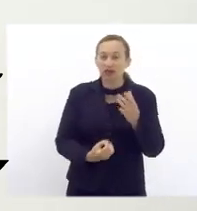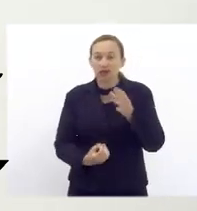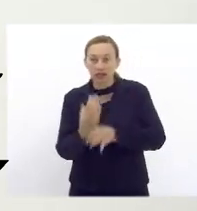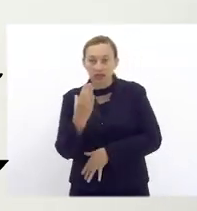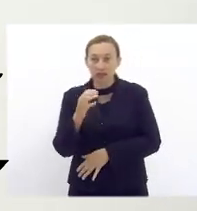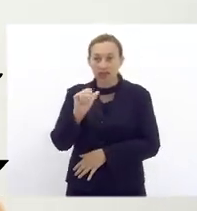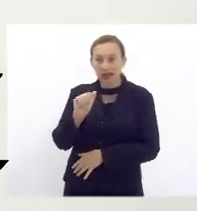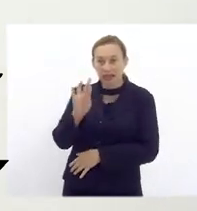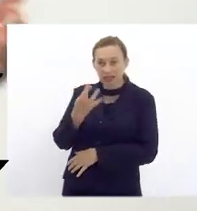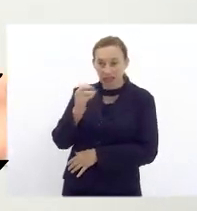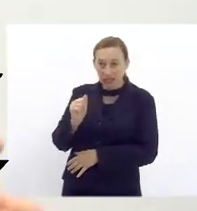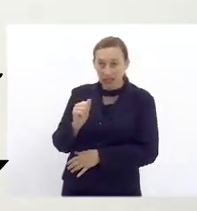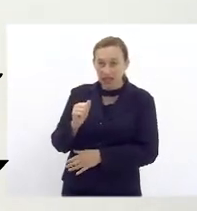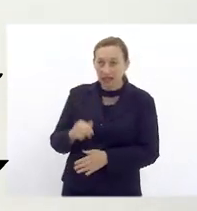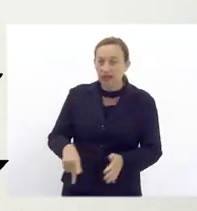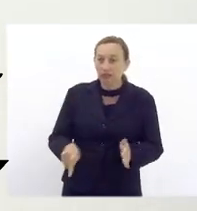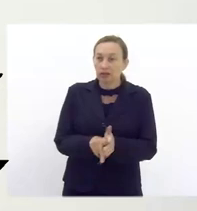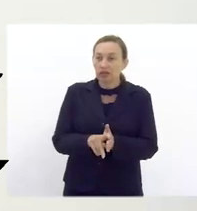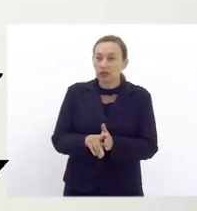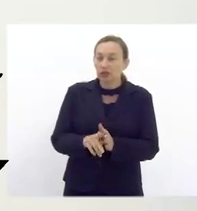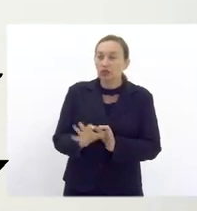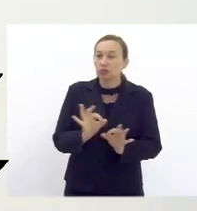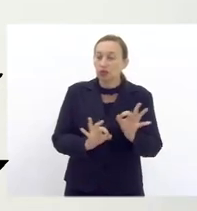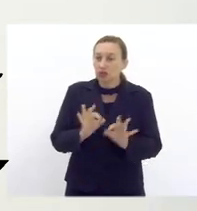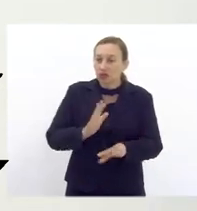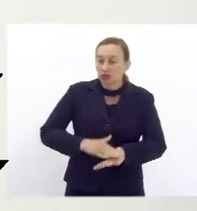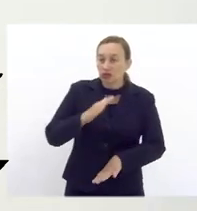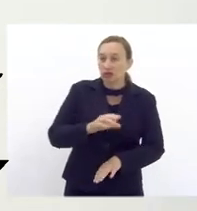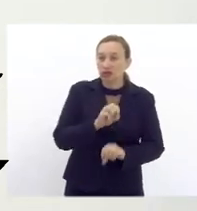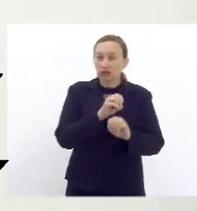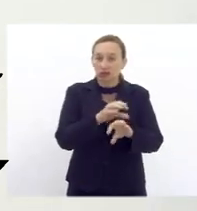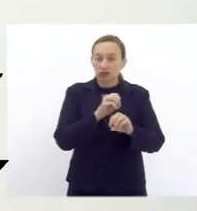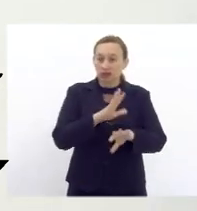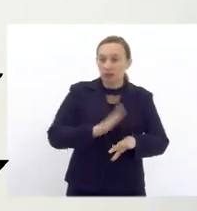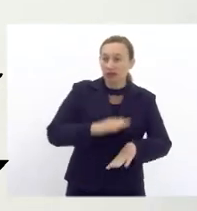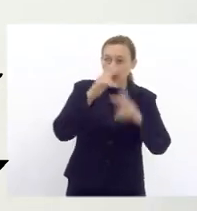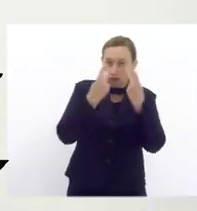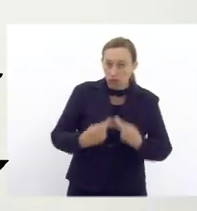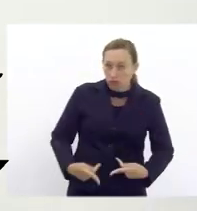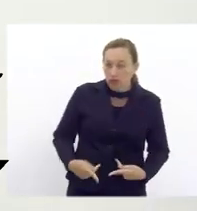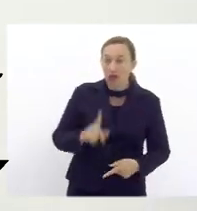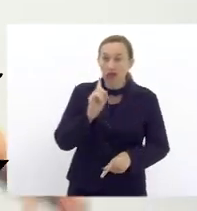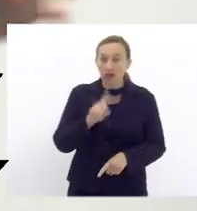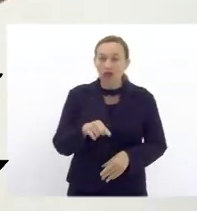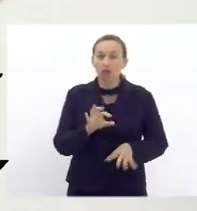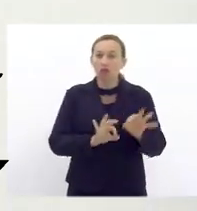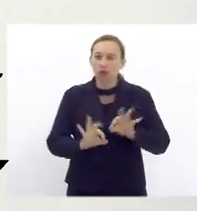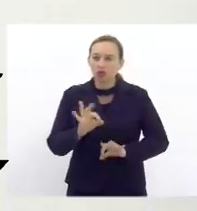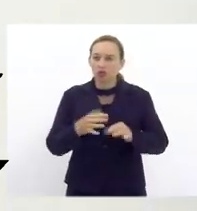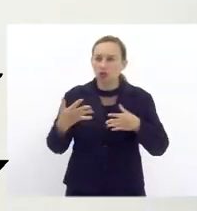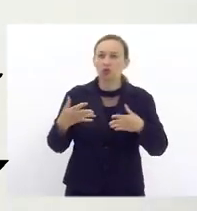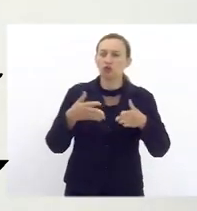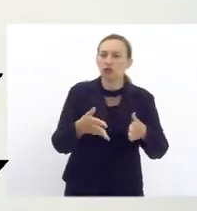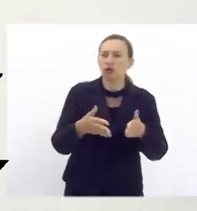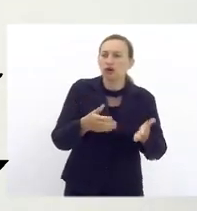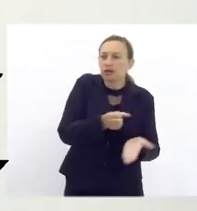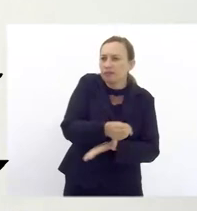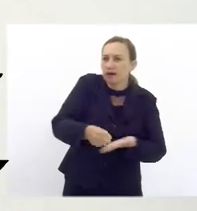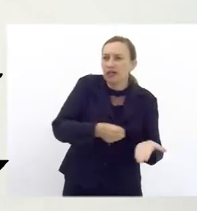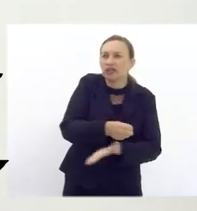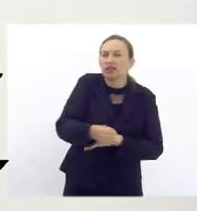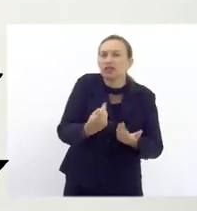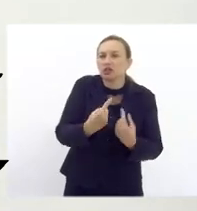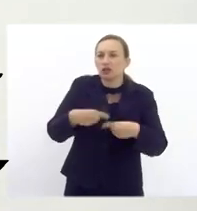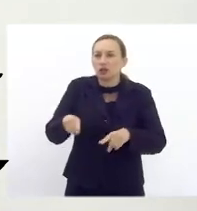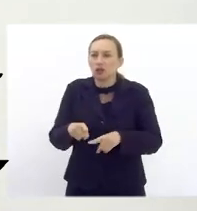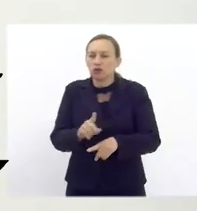a cartilha ela faz parte projeto maior chamado educação mais humana e é um projeto cujo foco é basicamente o